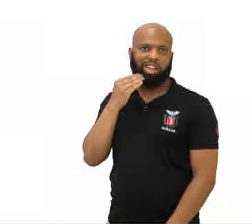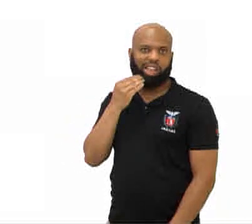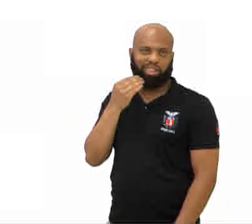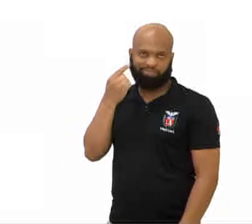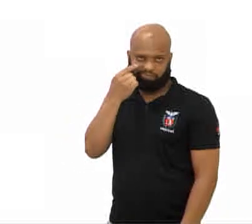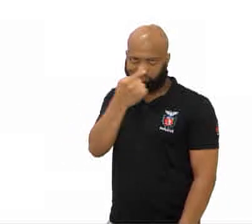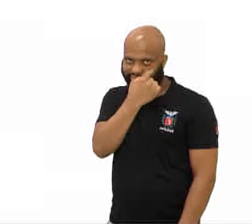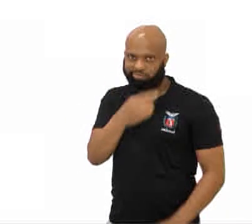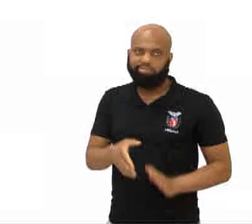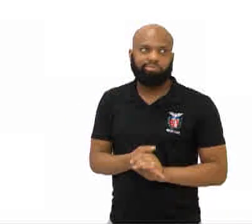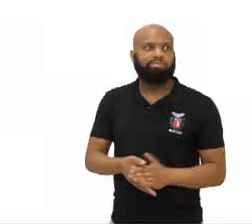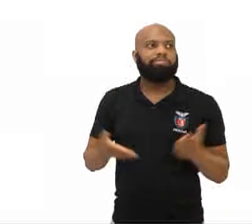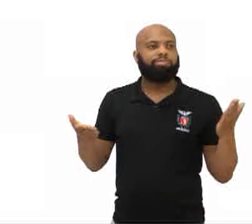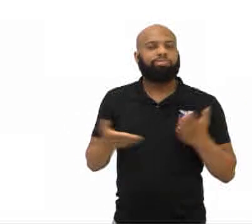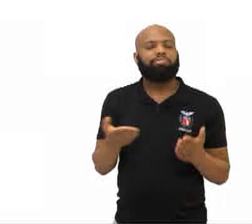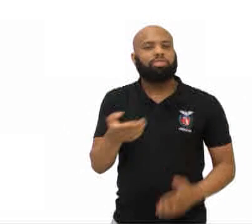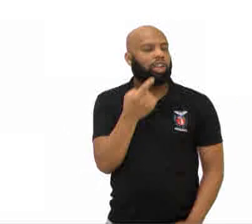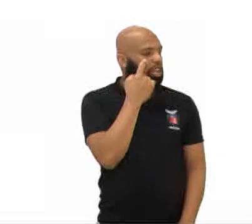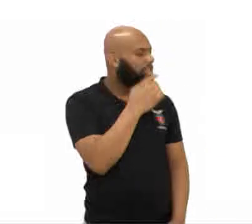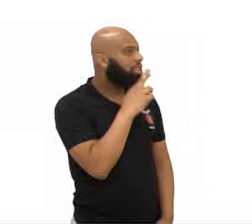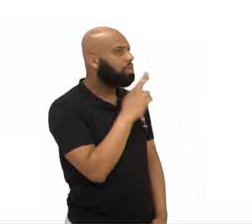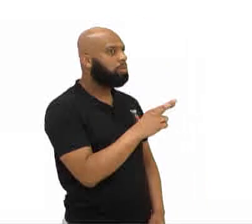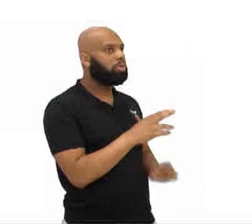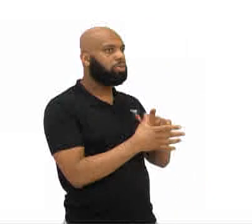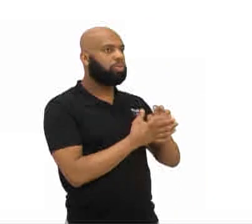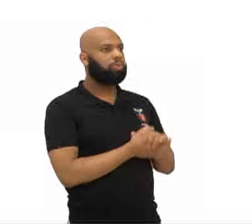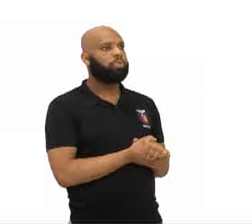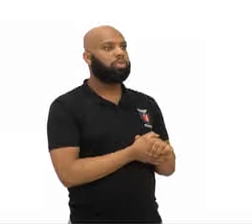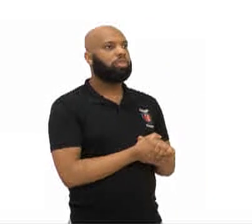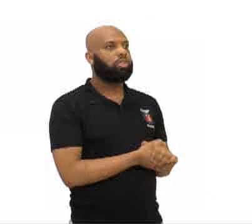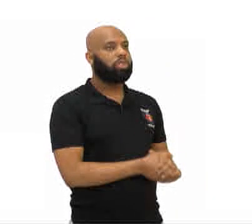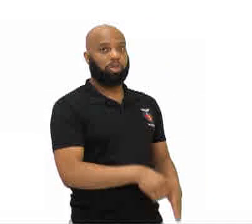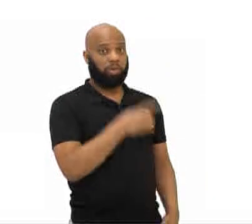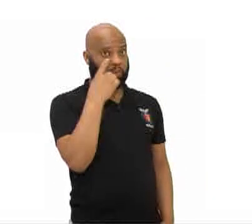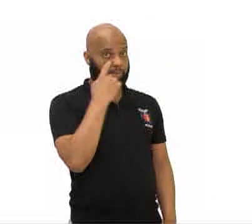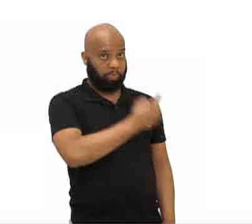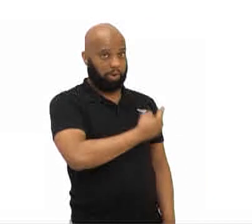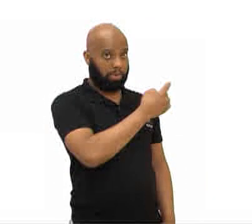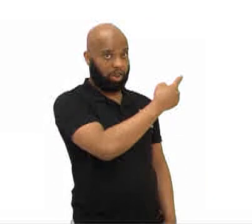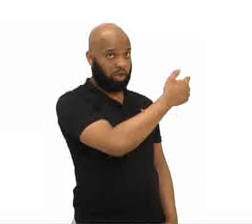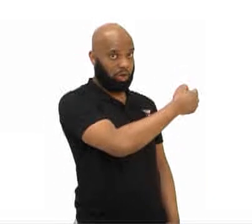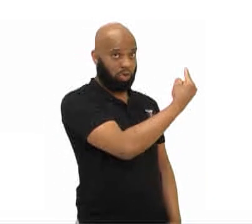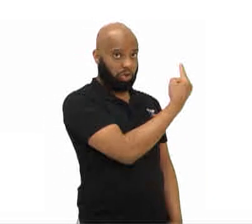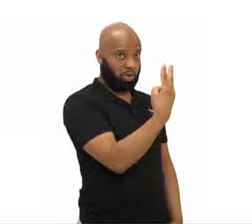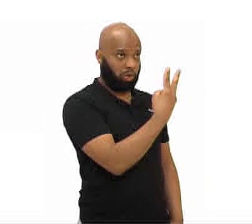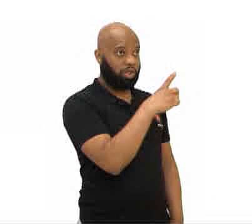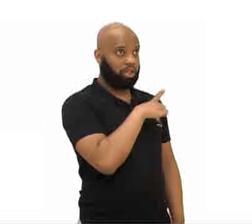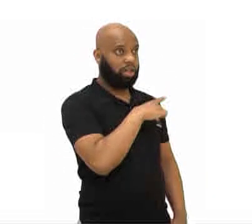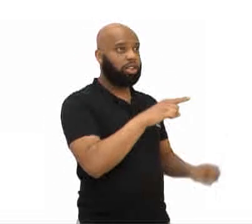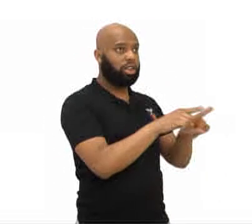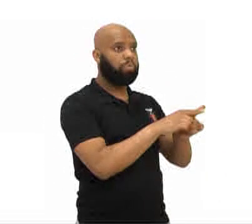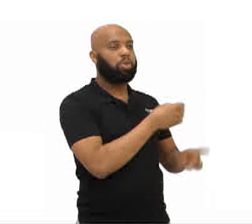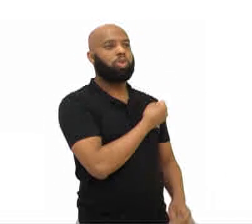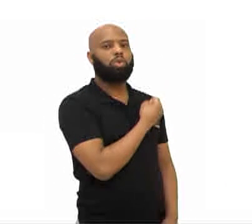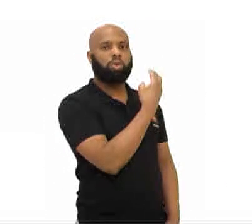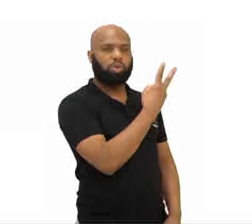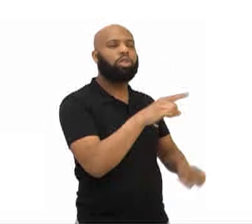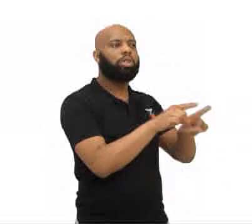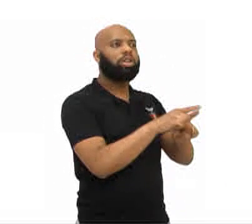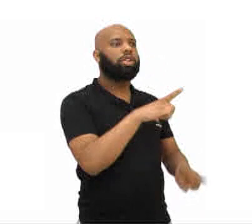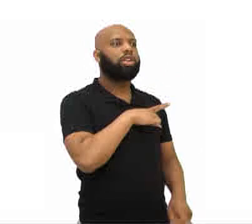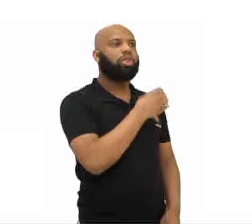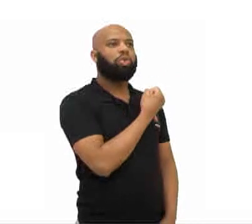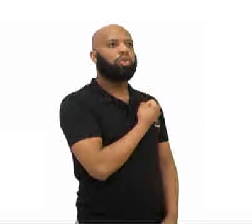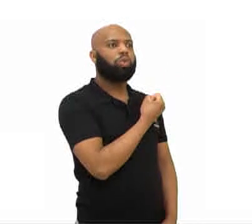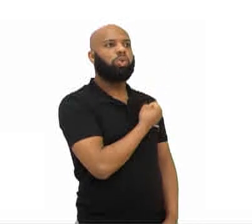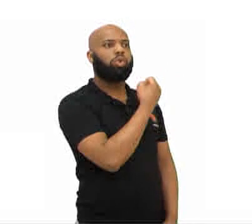Então, professor Jorge, coloca o resultado aqui, então, para a gente. Vamos lá. O pessoal aqui, o primeiro é o número 12, temos aqui o número 2, 42